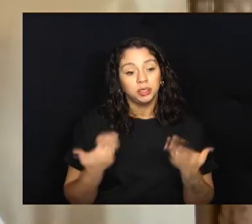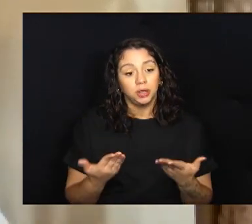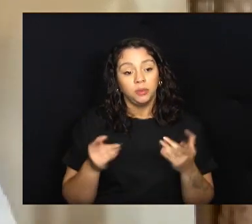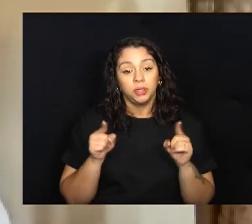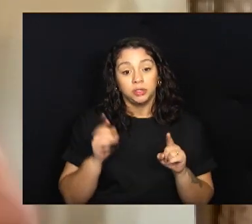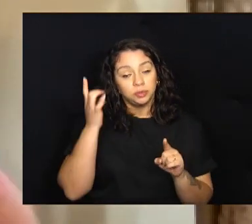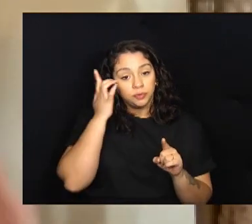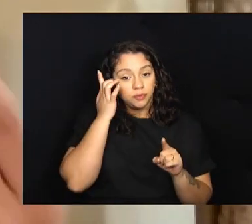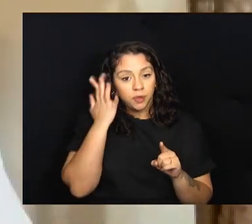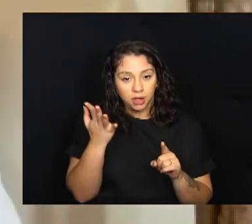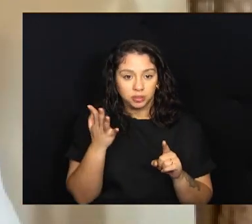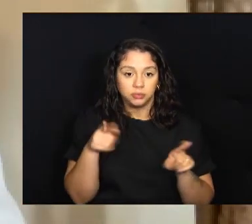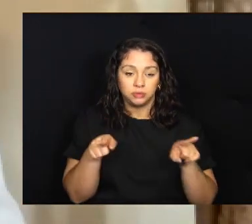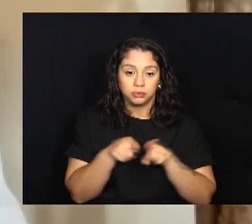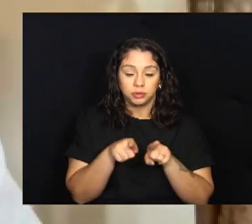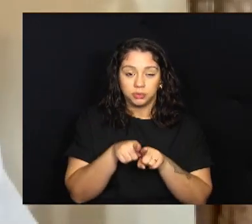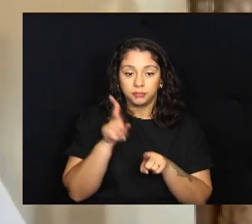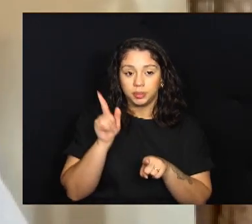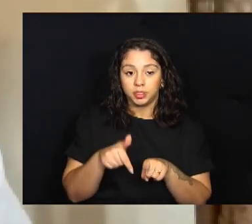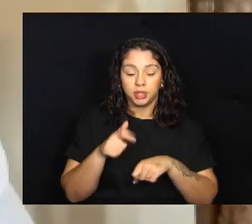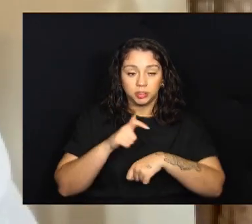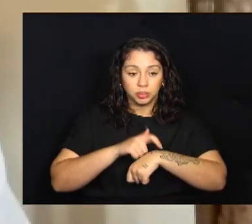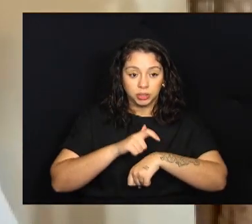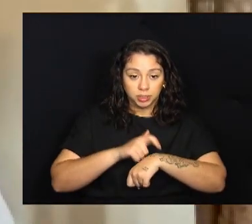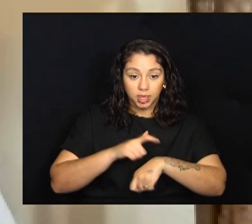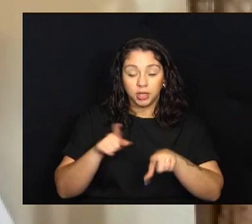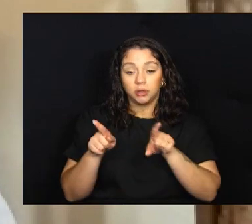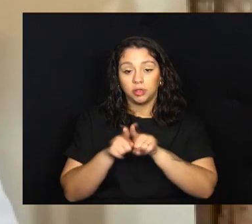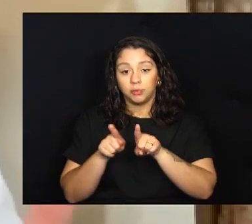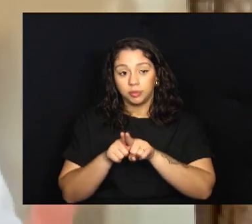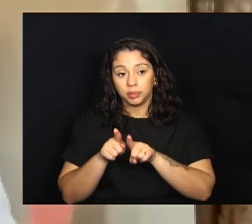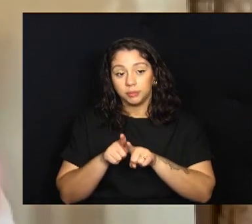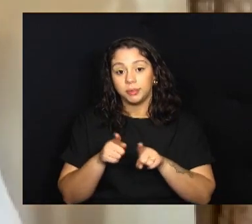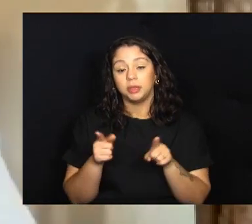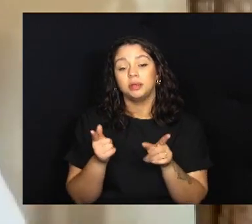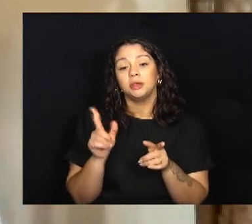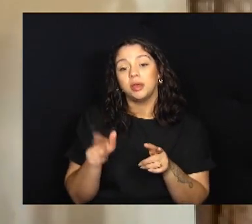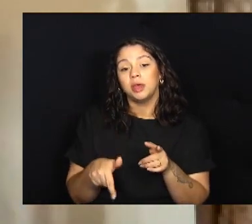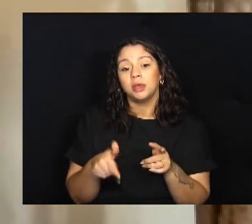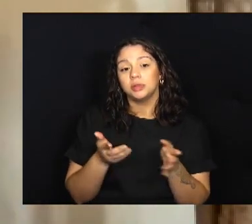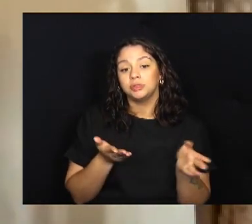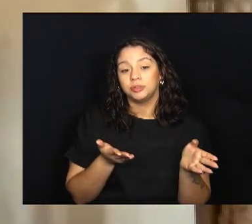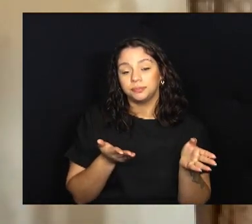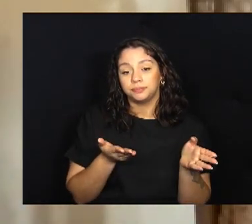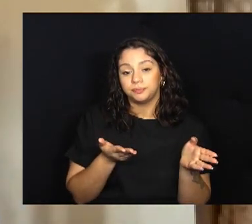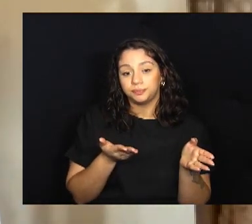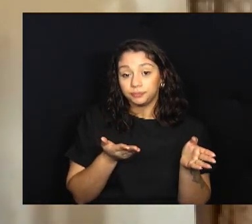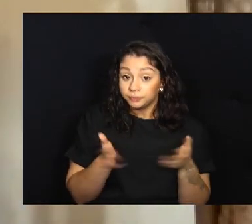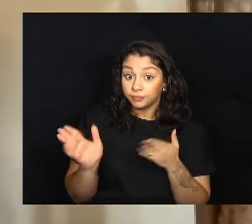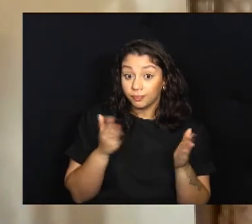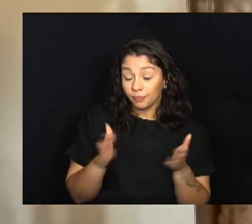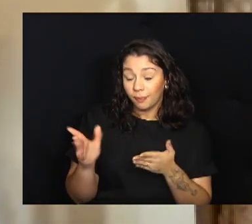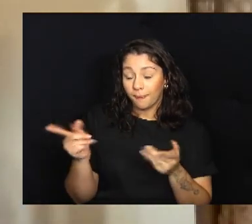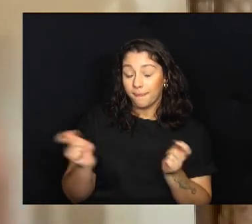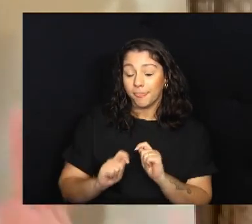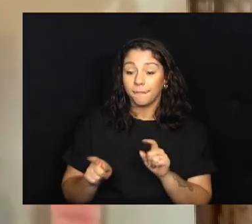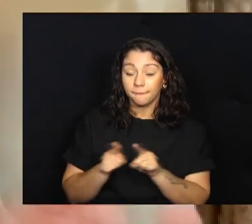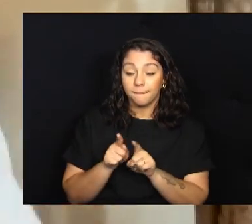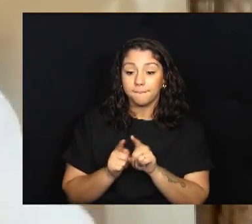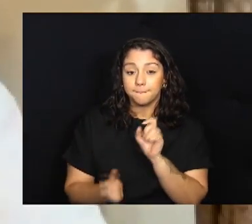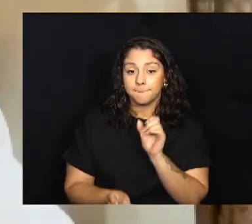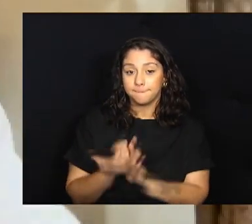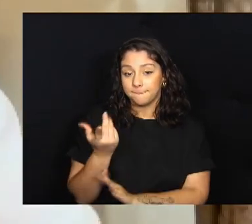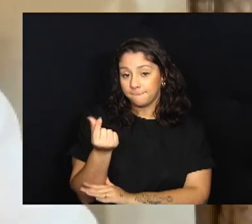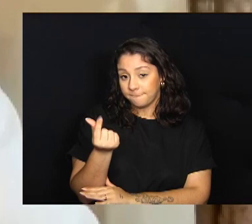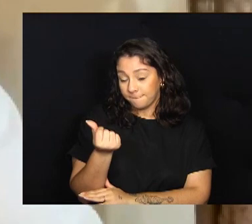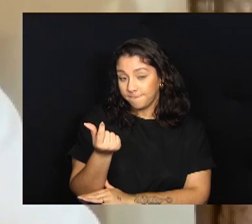facilita muito ali na logística de tempo, na logística de produtividade, para que as pessoas pudessem gerar mais renda extra. A própria internet,